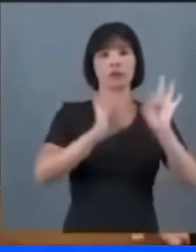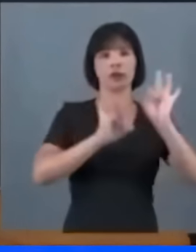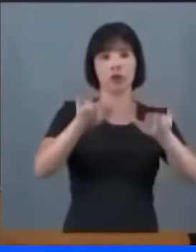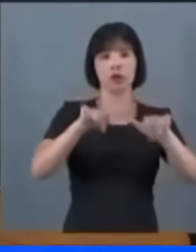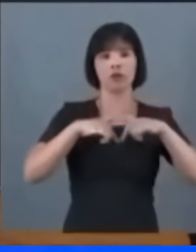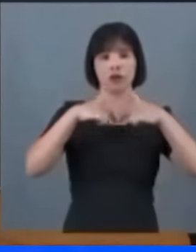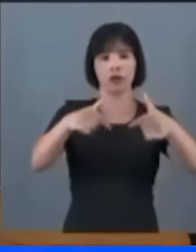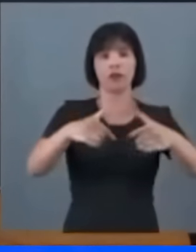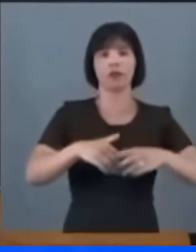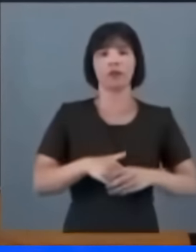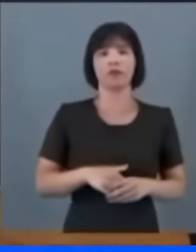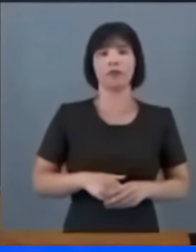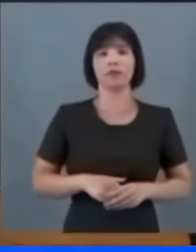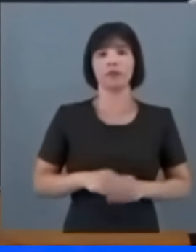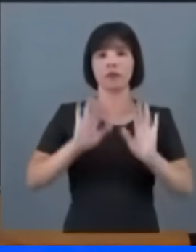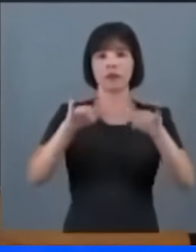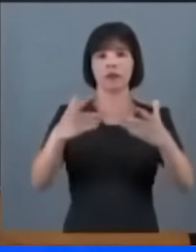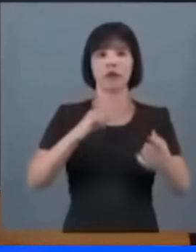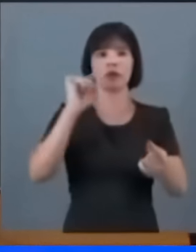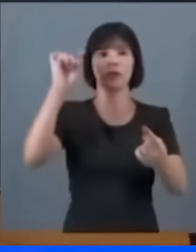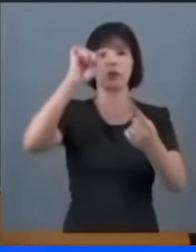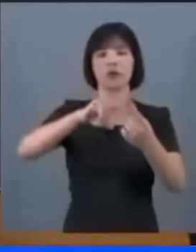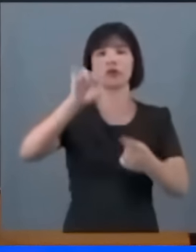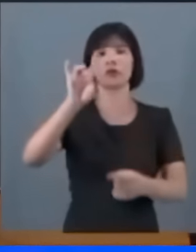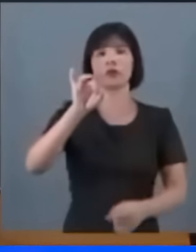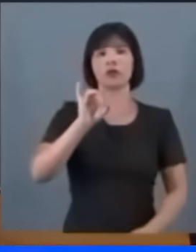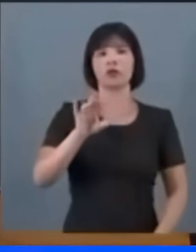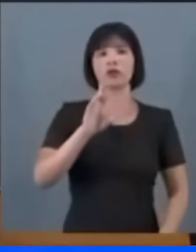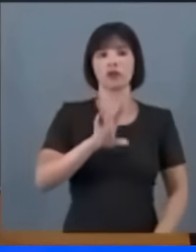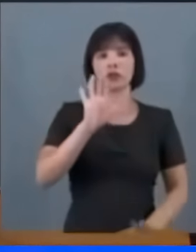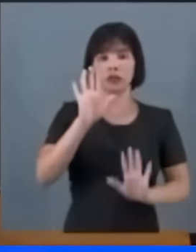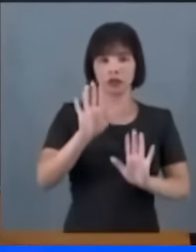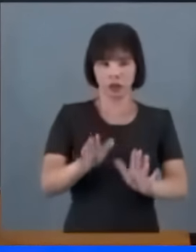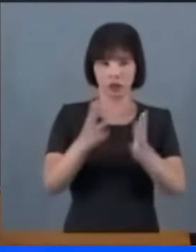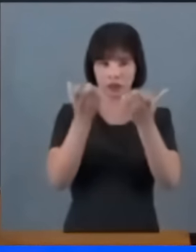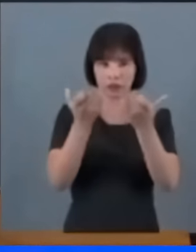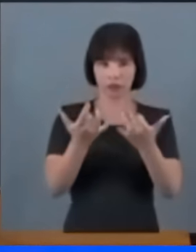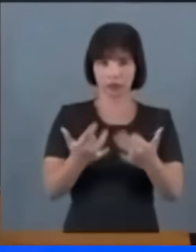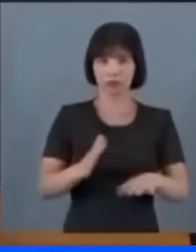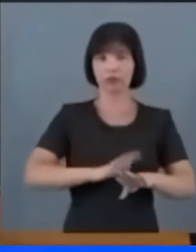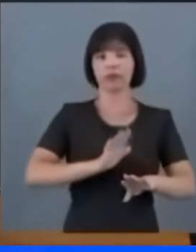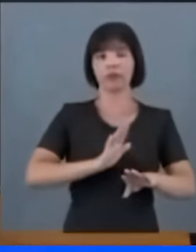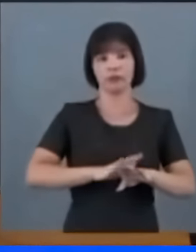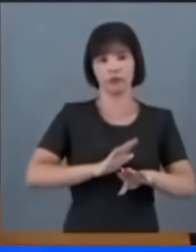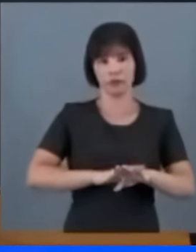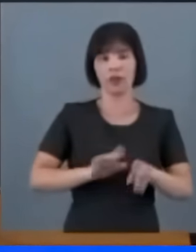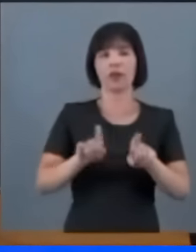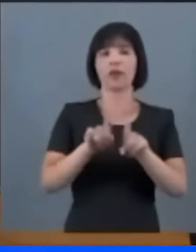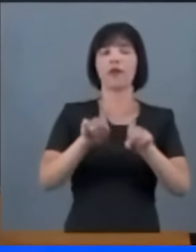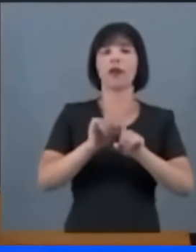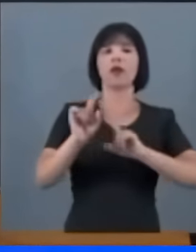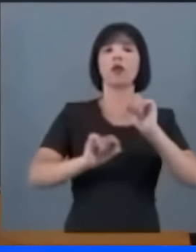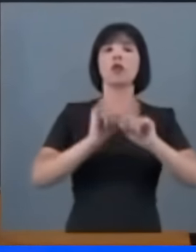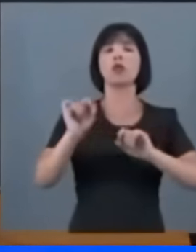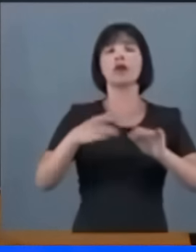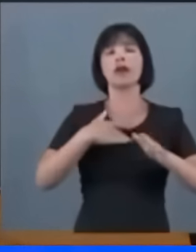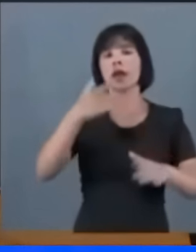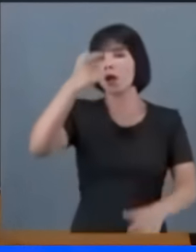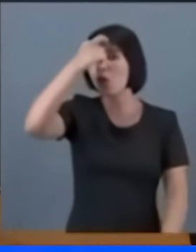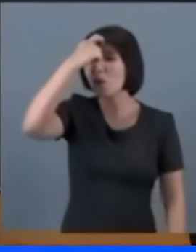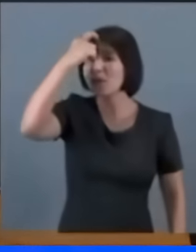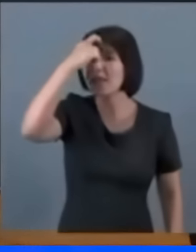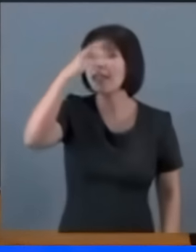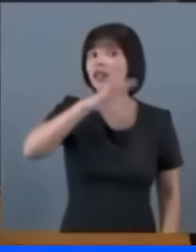e capacidade. Então, esse acho que é o ponto só de registro. Se entender os momentos, se ter a